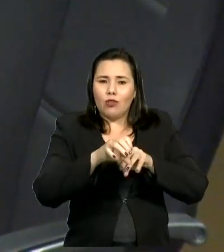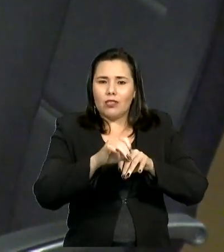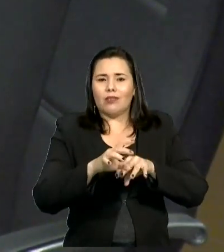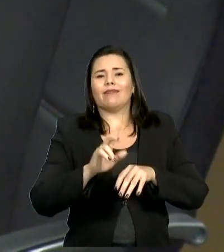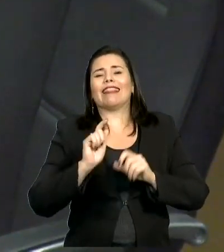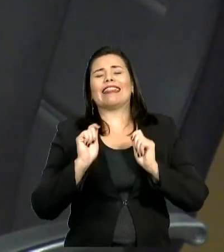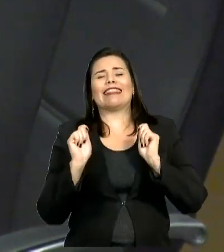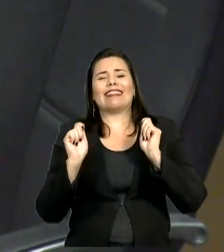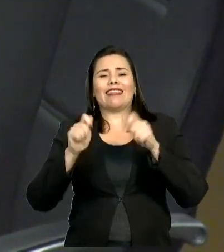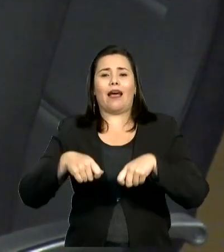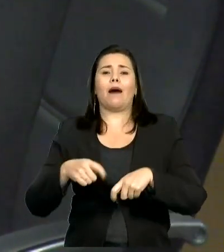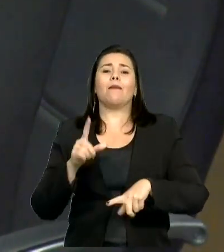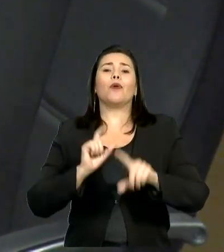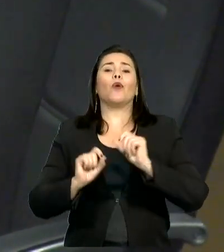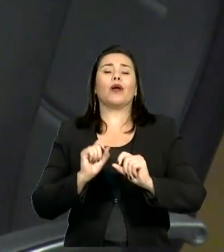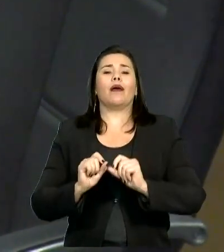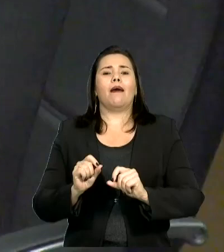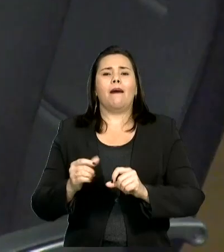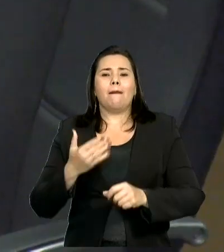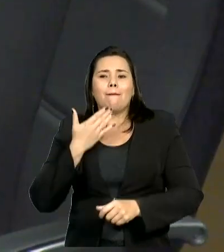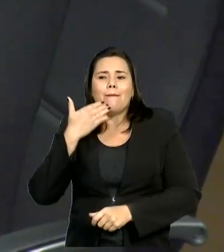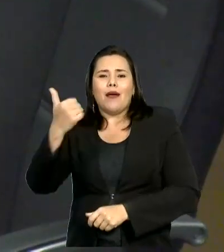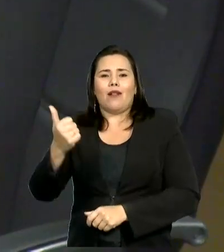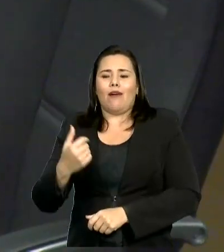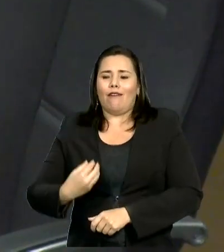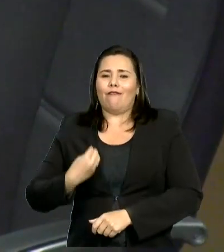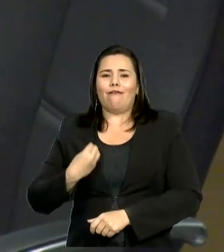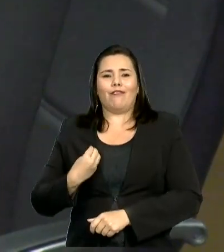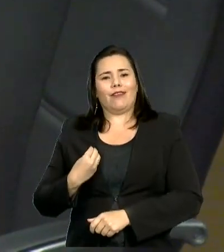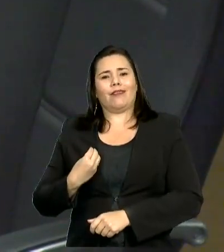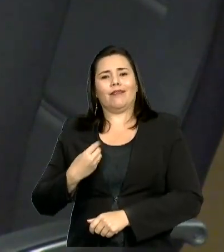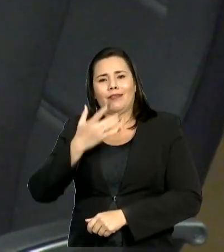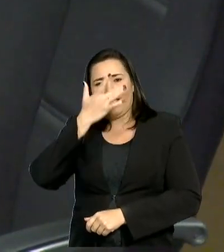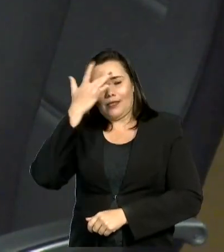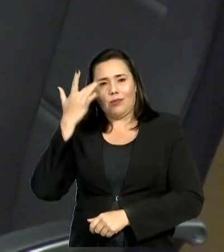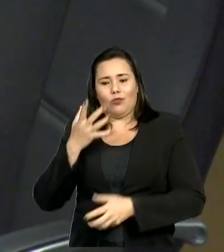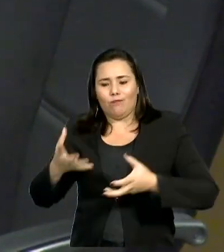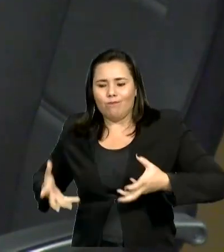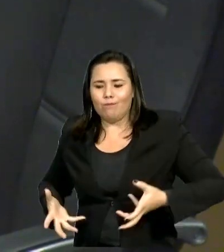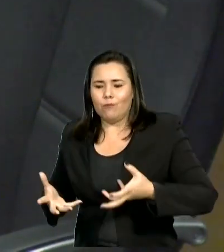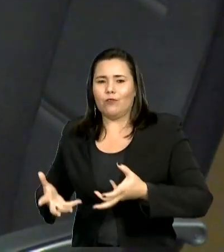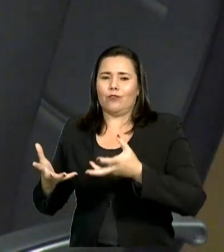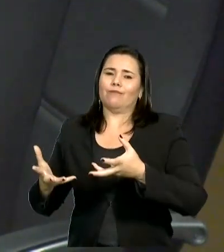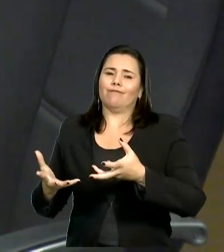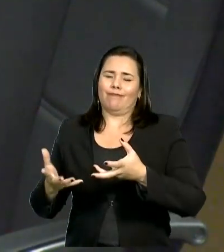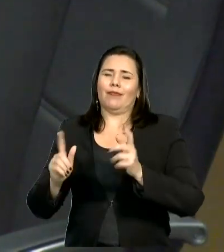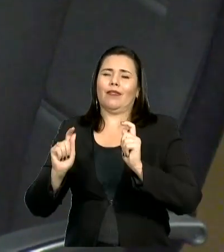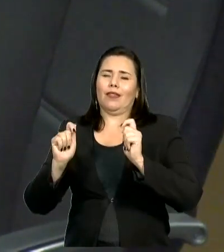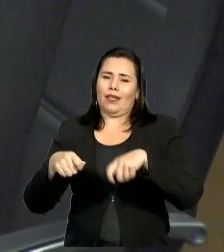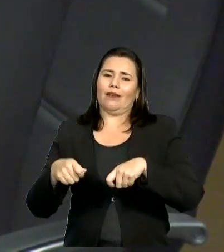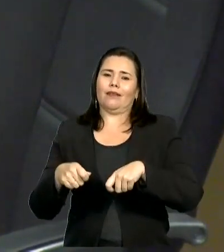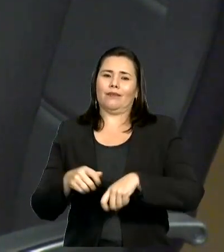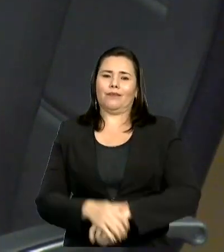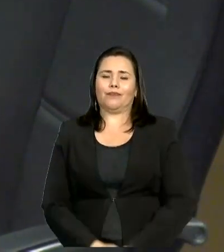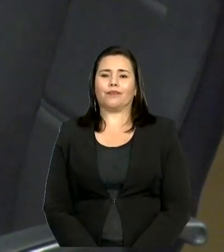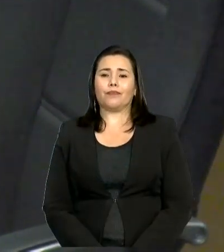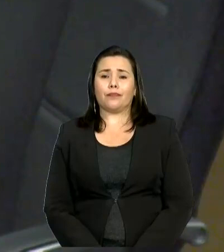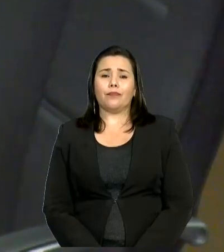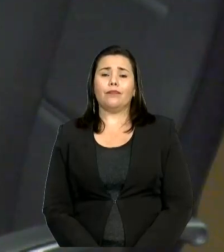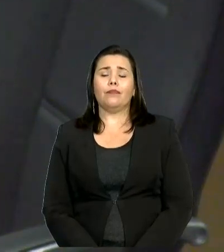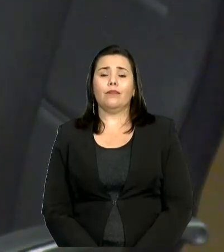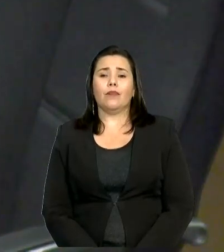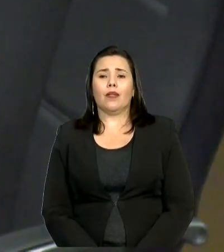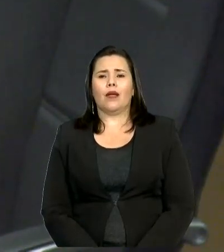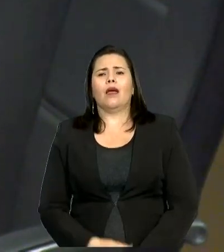Então, parabenizar e dizer assim, que a minha fala é que é de total respeito a,